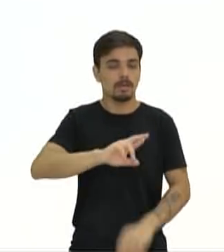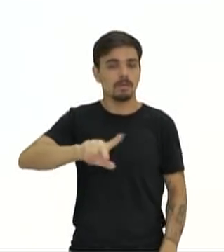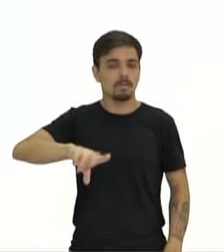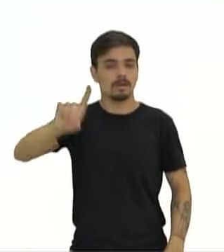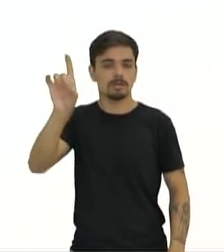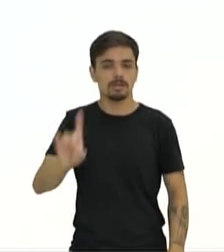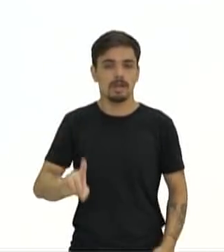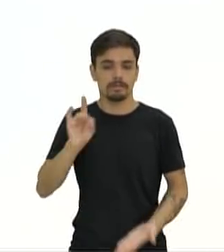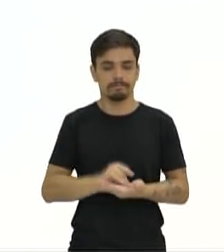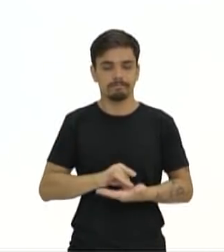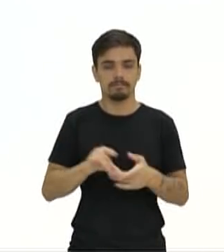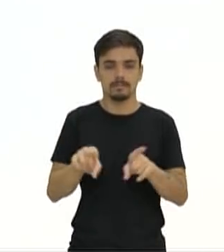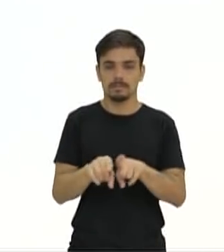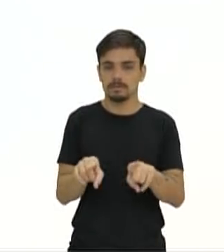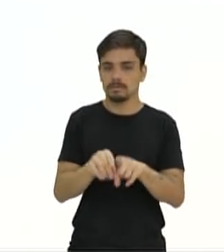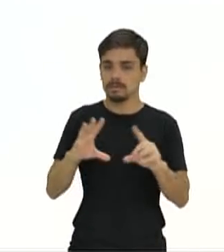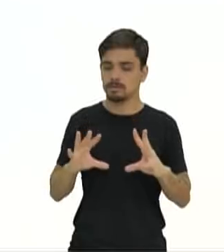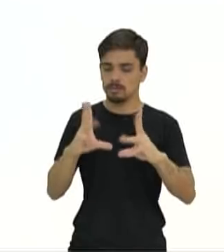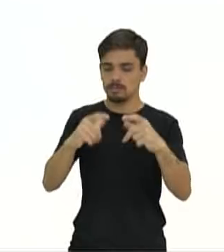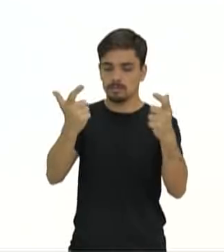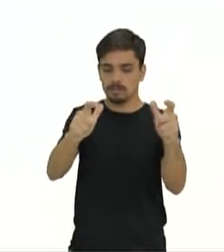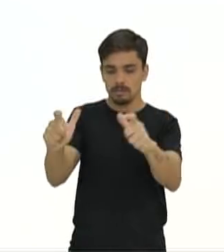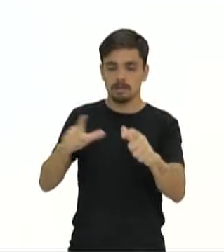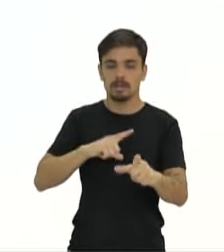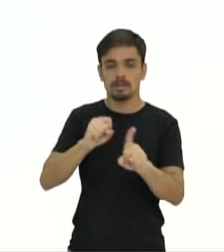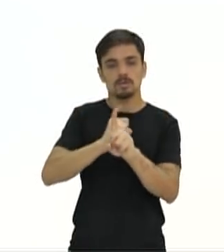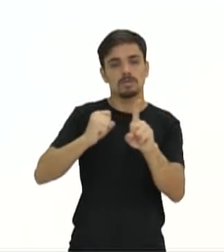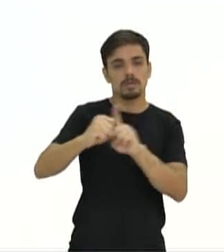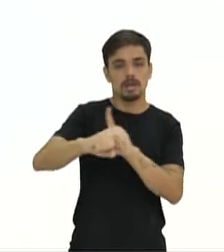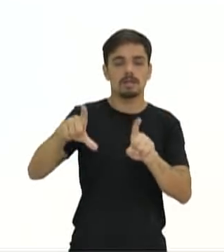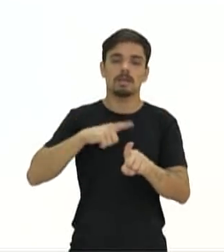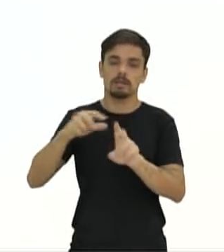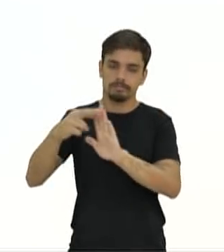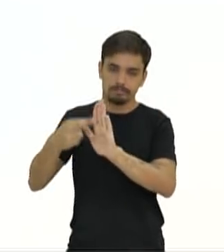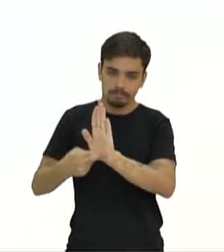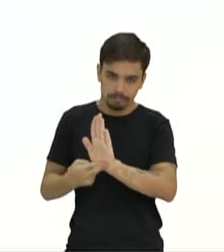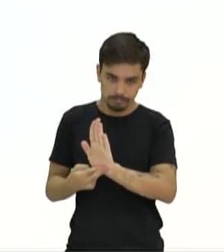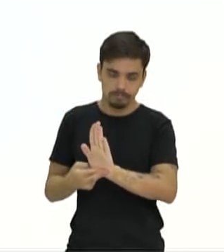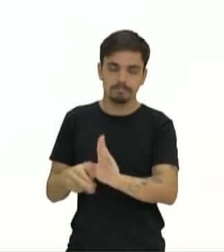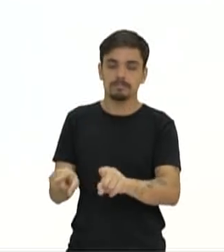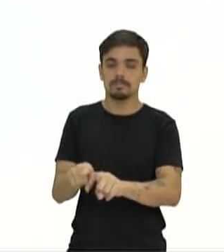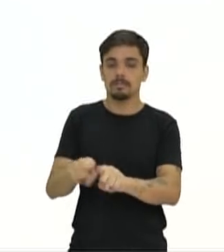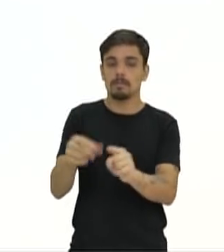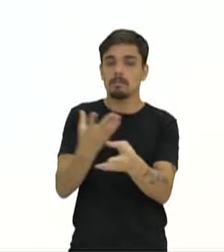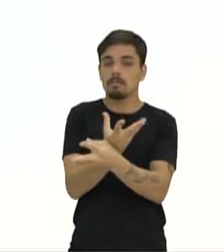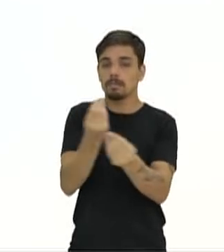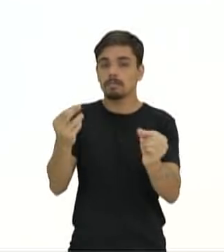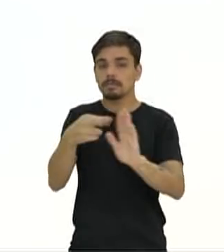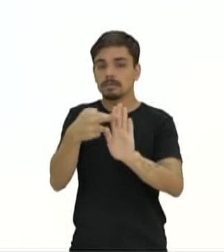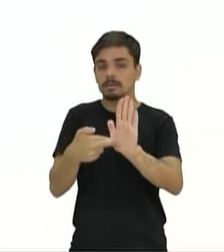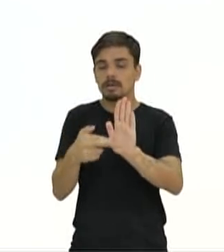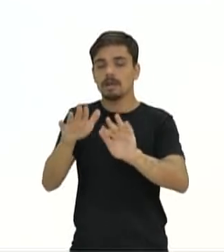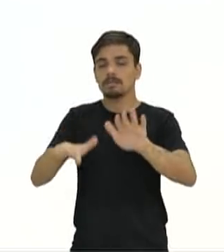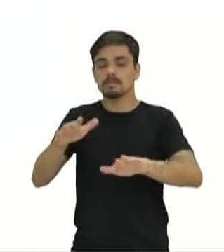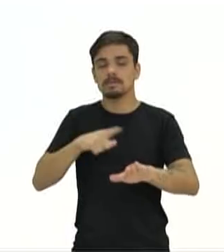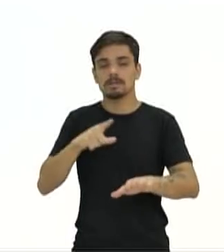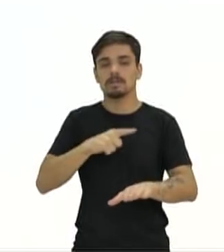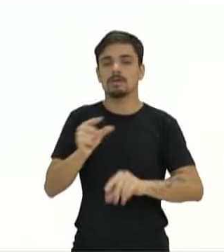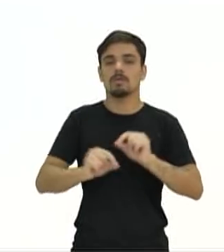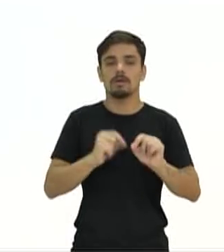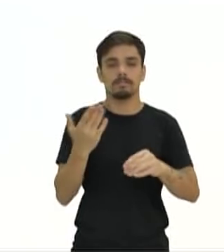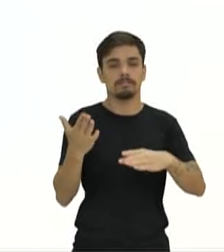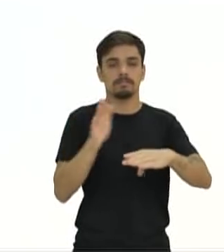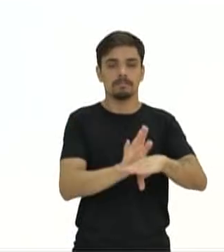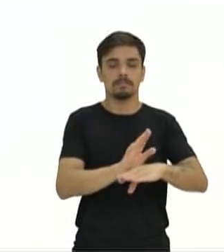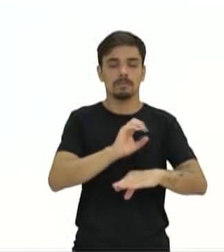direito absoluto. Em todo lugar onde há uma sociedade, há regras. Muitas dessas regras são colocadas para